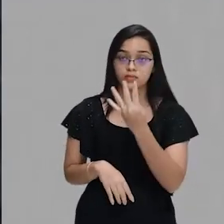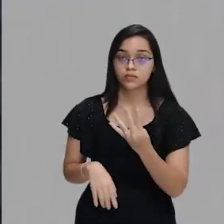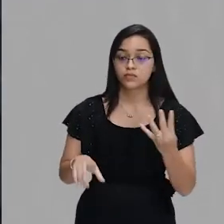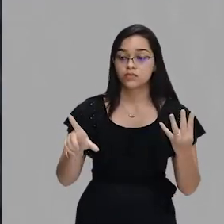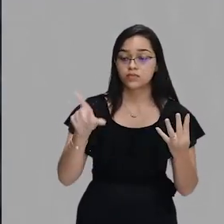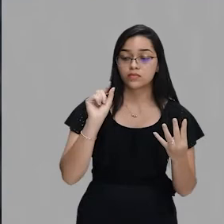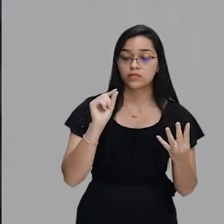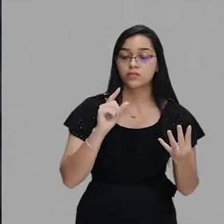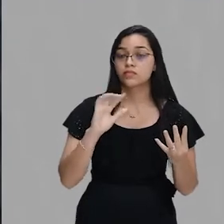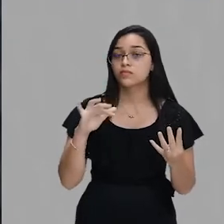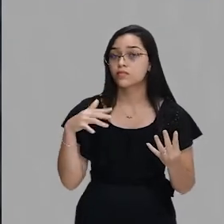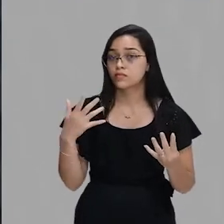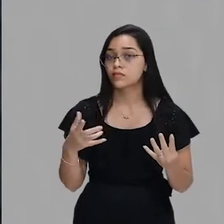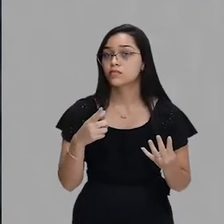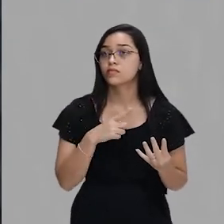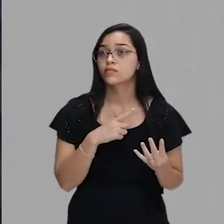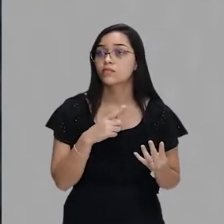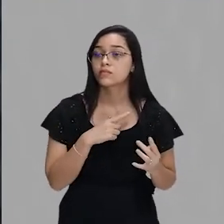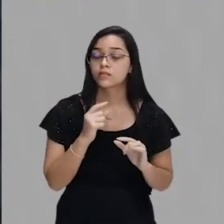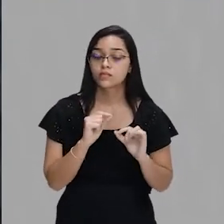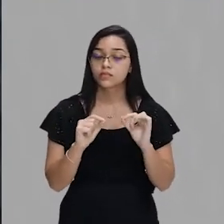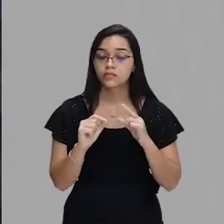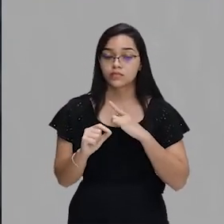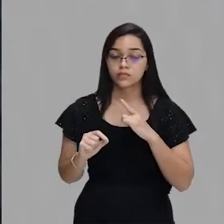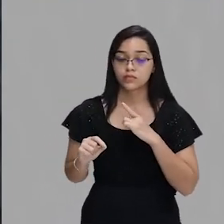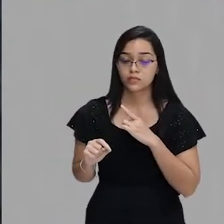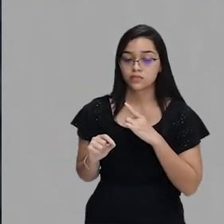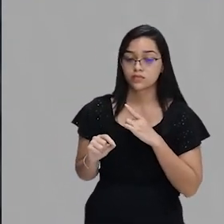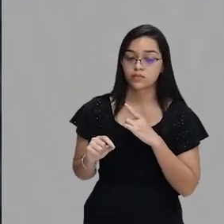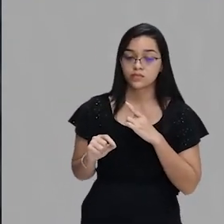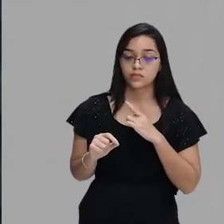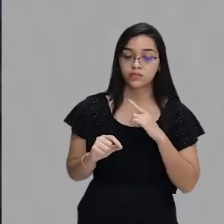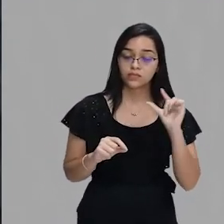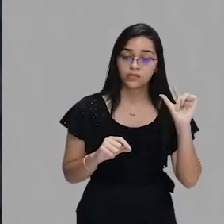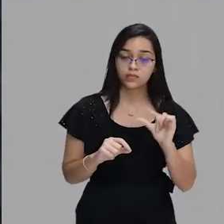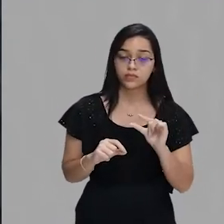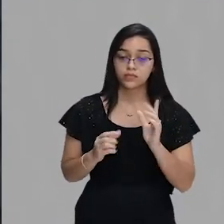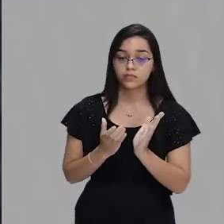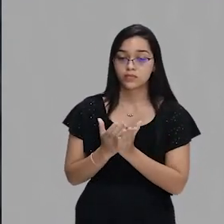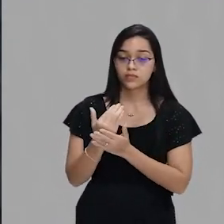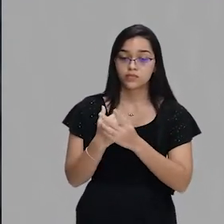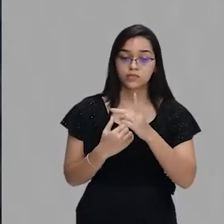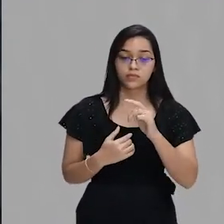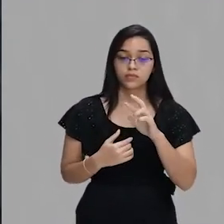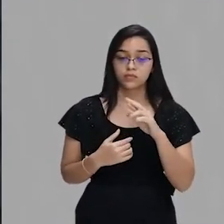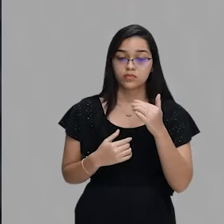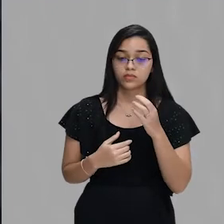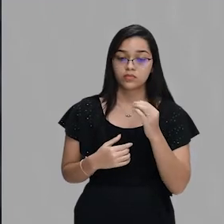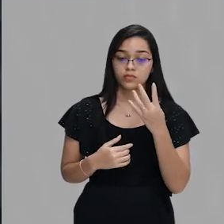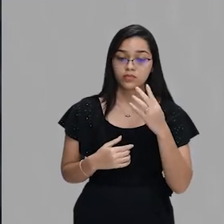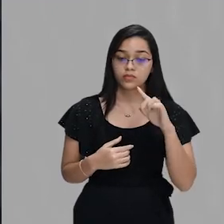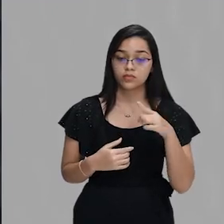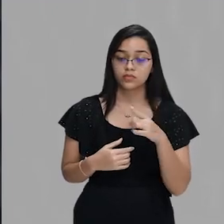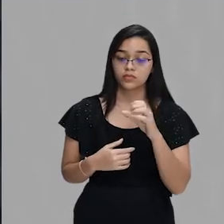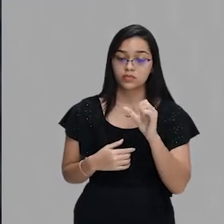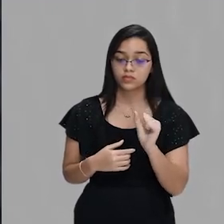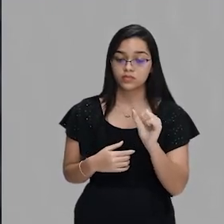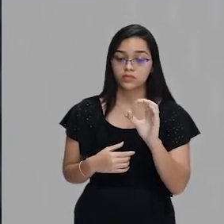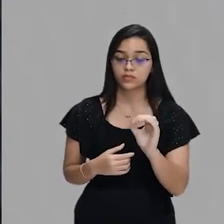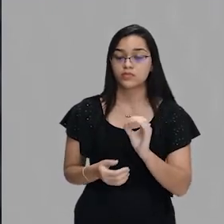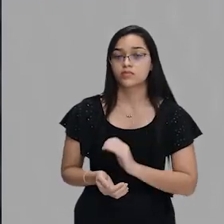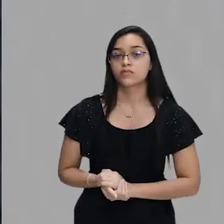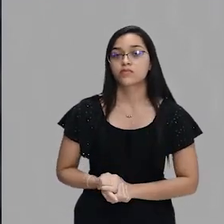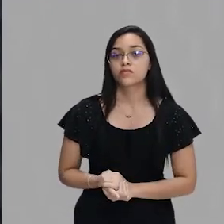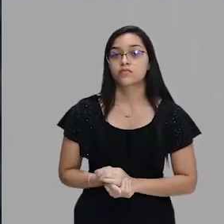tenho aqui, o atleta 3 é que obteve o menor desvio padrão, que é 4,08. Certo?